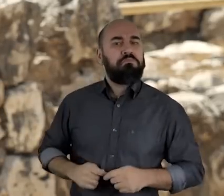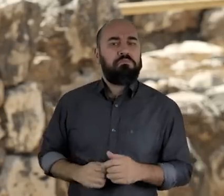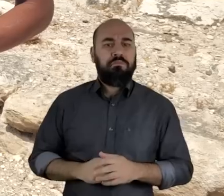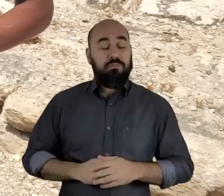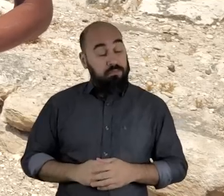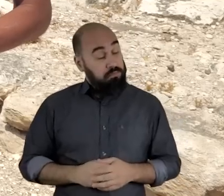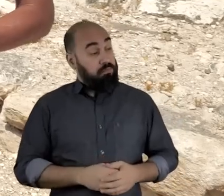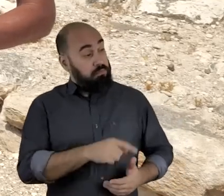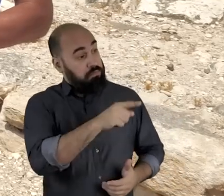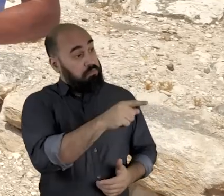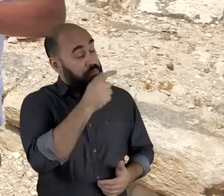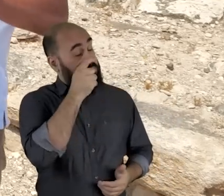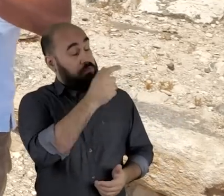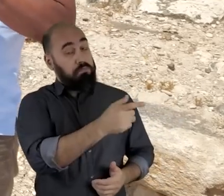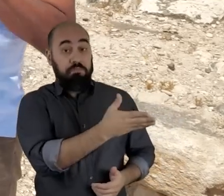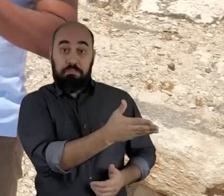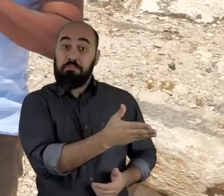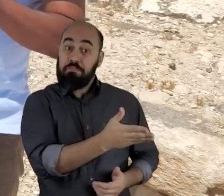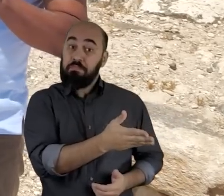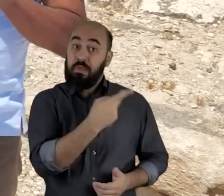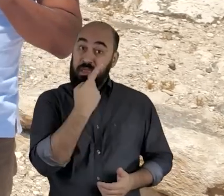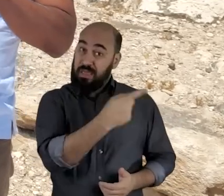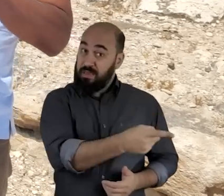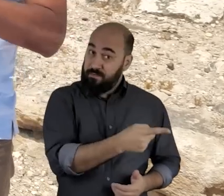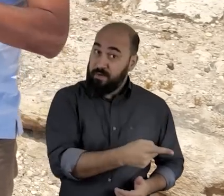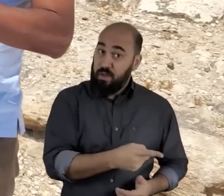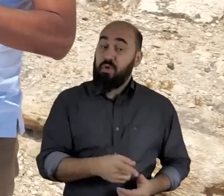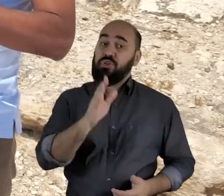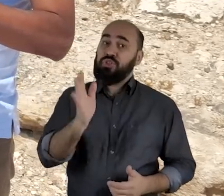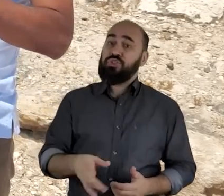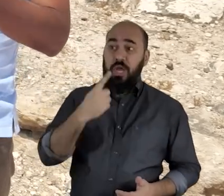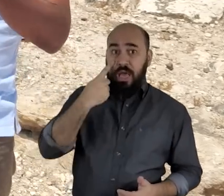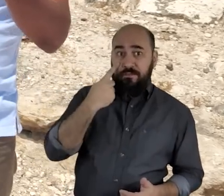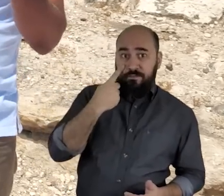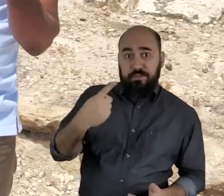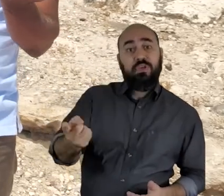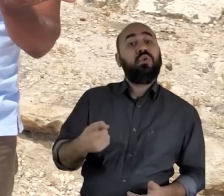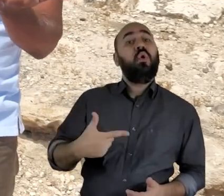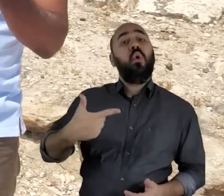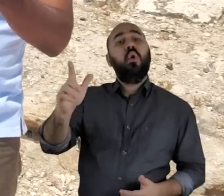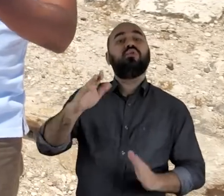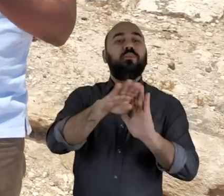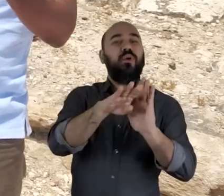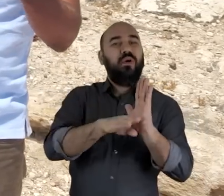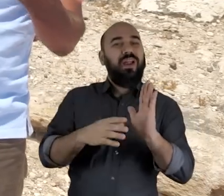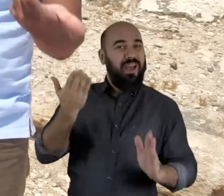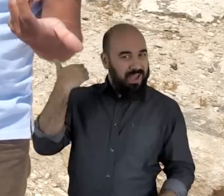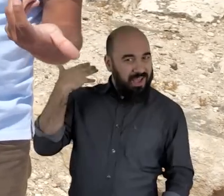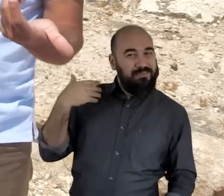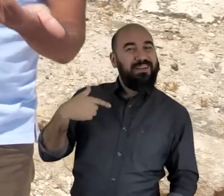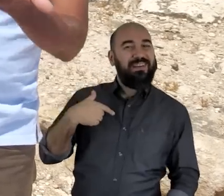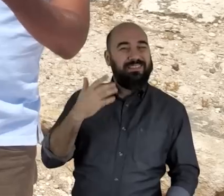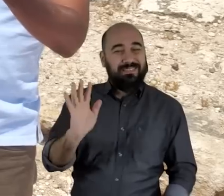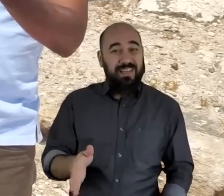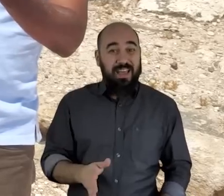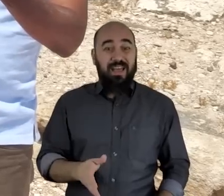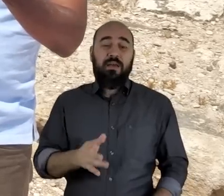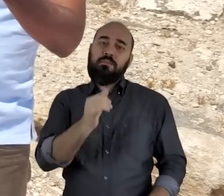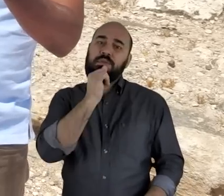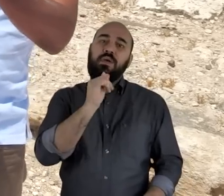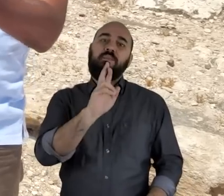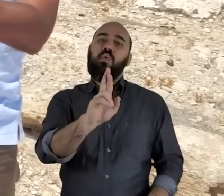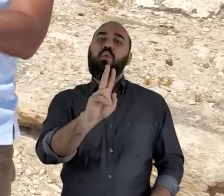inimigo. Interessante. E realmente, isto que você mencionou, nós já vimos inclusive em outros programas mencionando passagens da Bíblia. Por